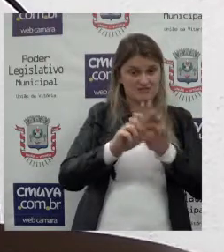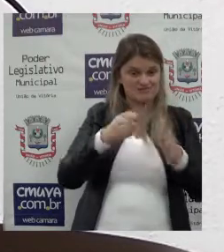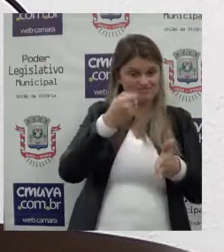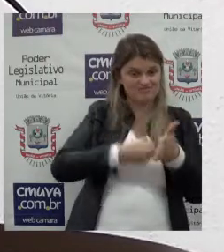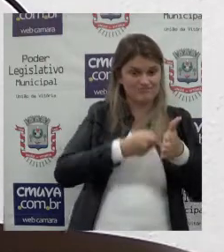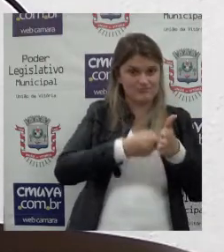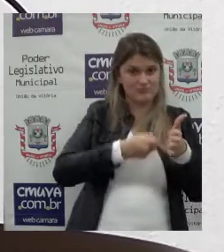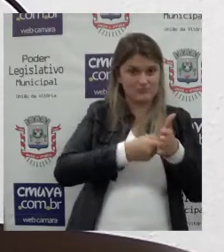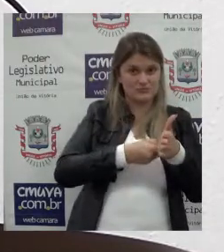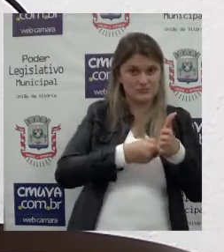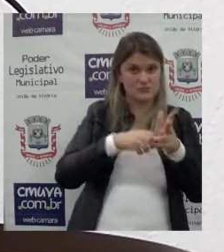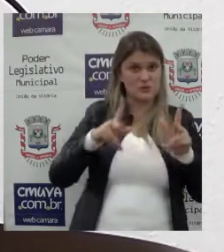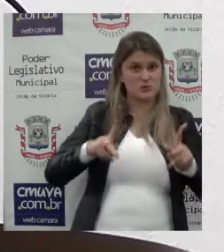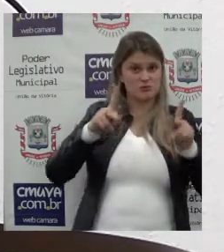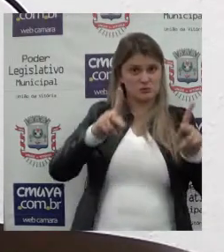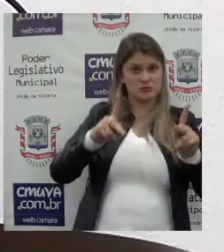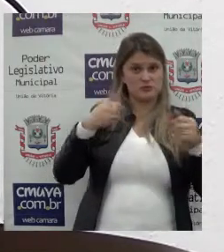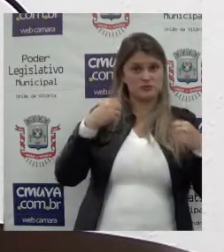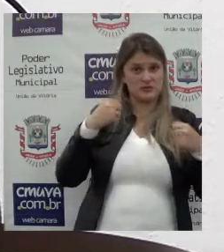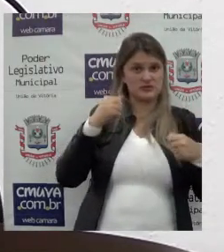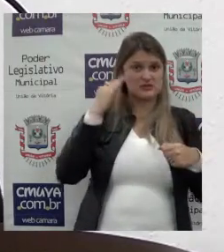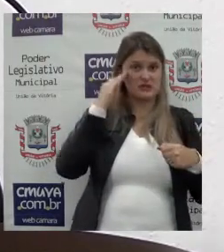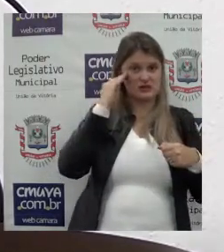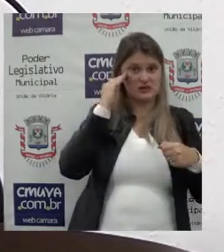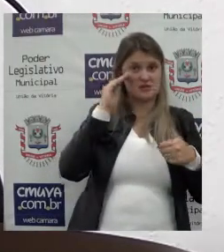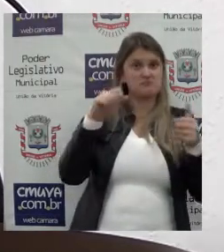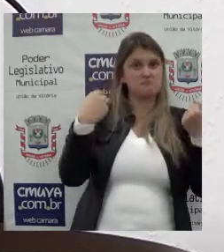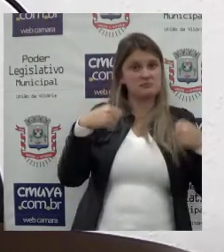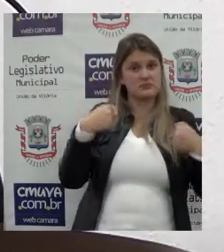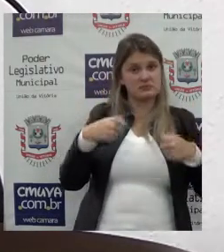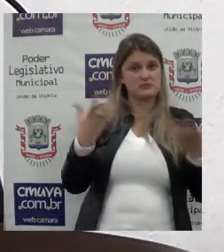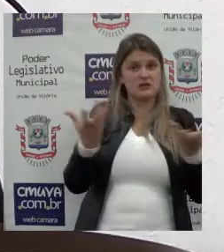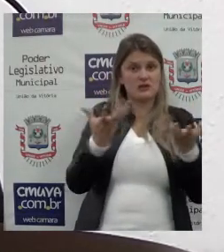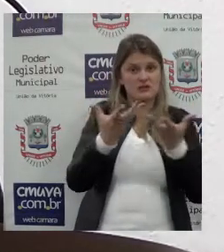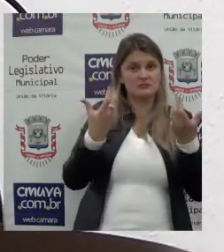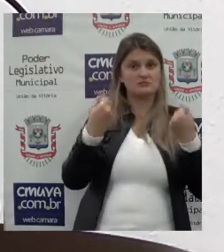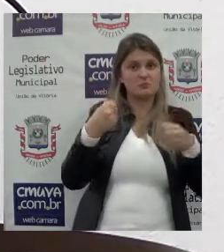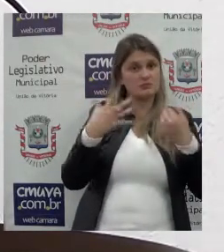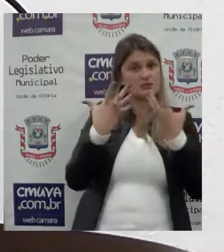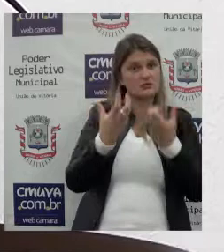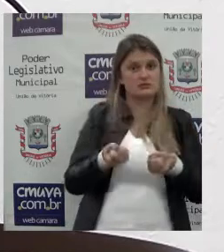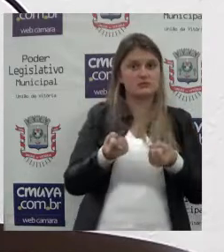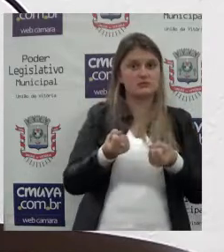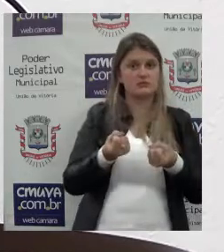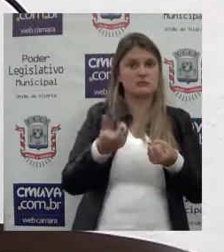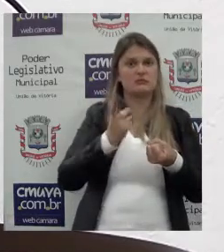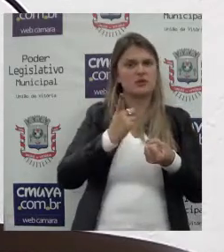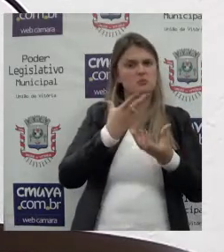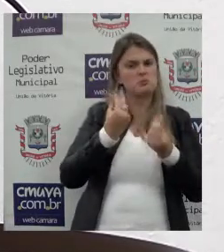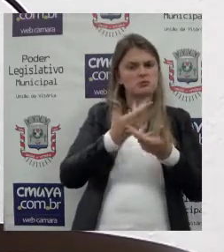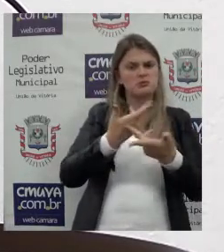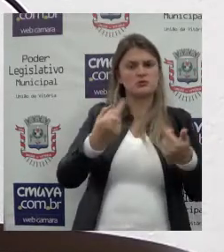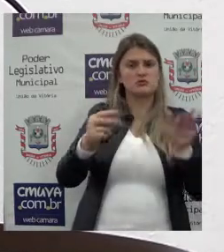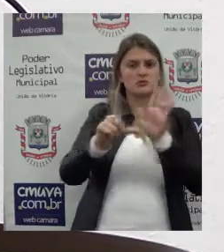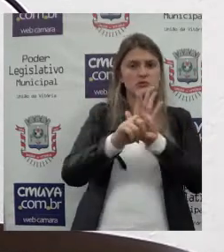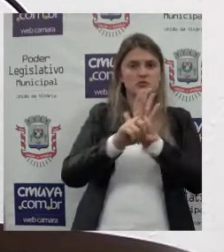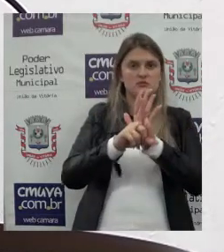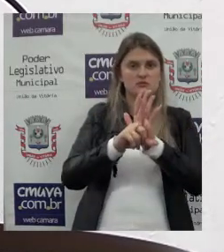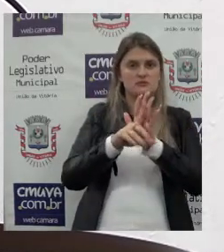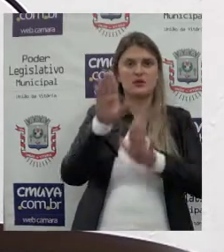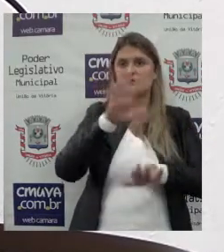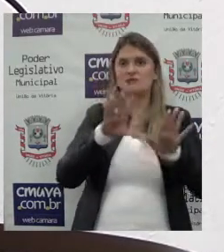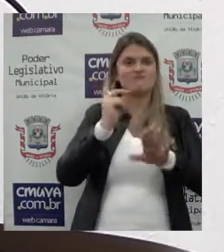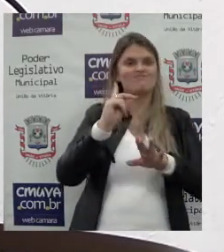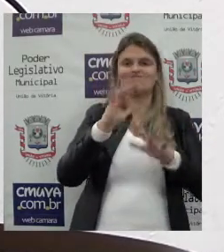Essa legislação duras, a população precisa querer. Ela tem que querer isso também. Nós temos um